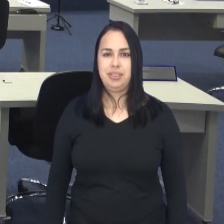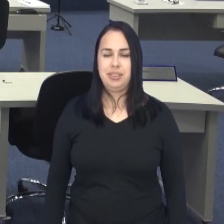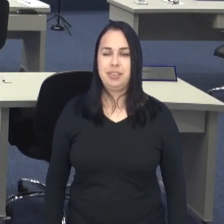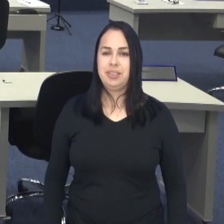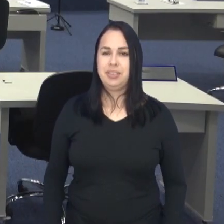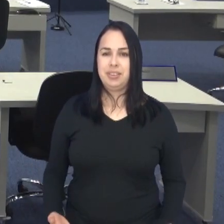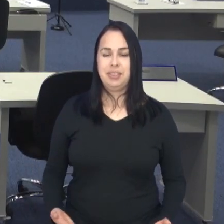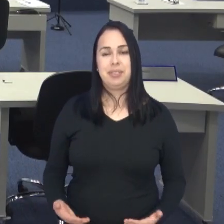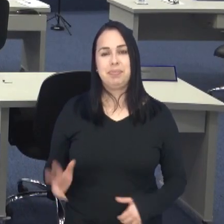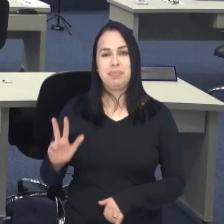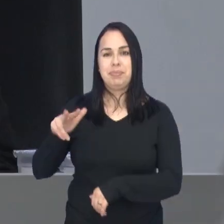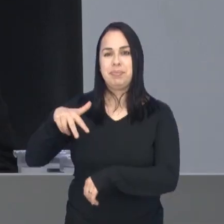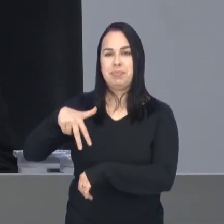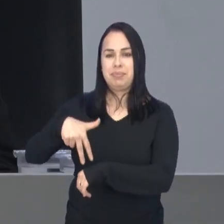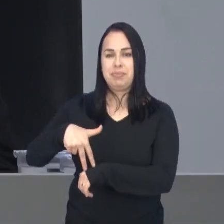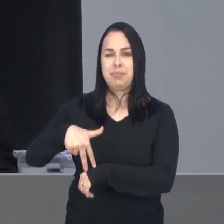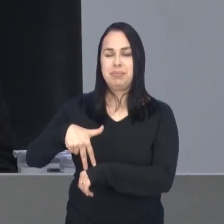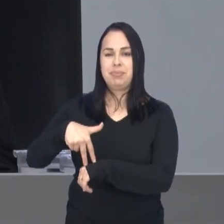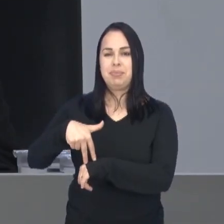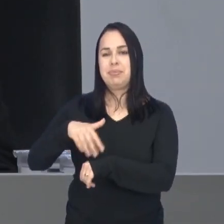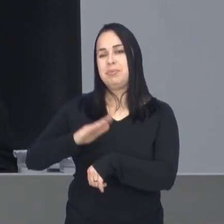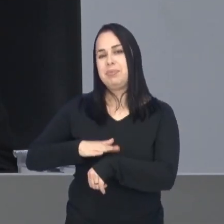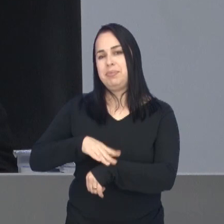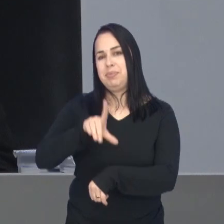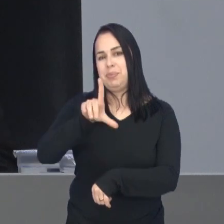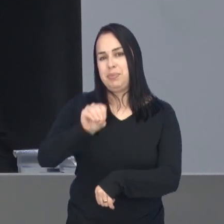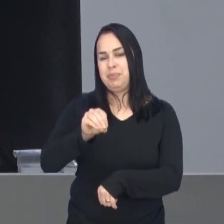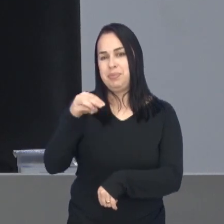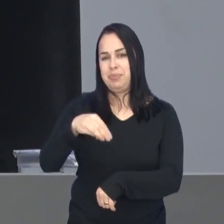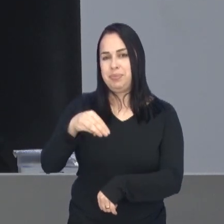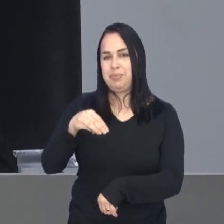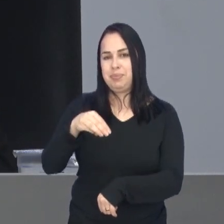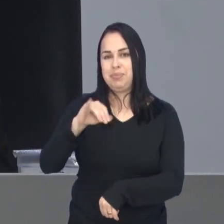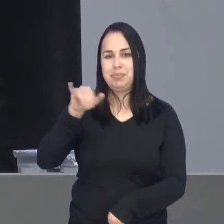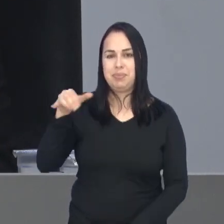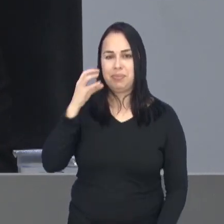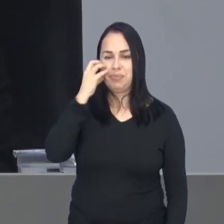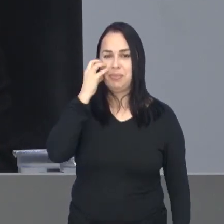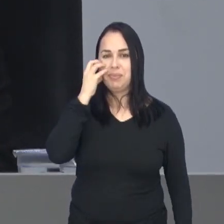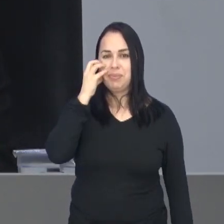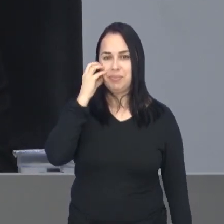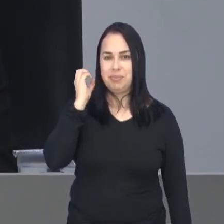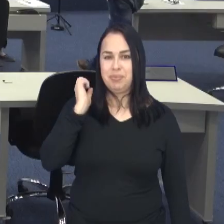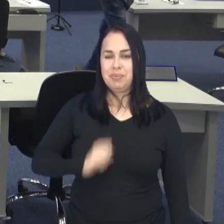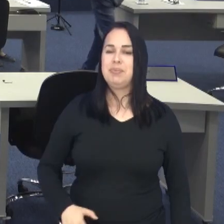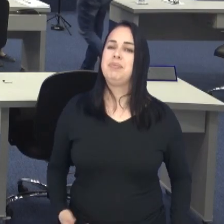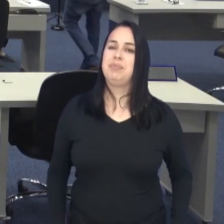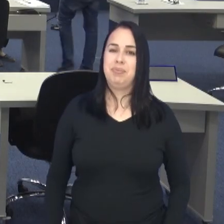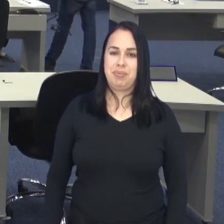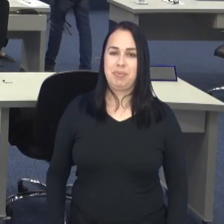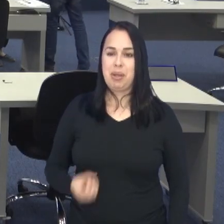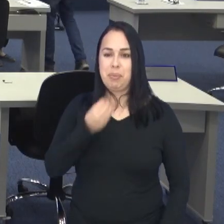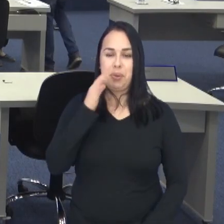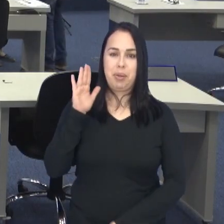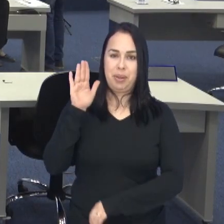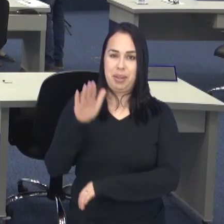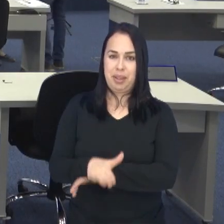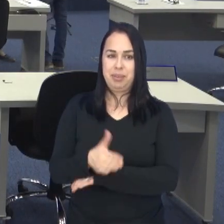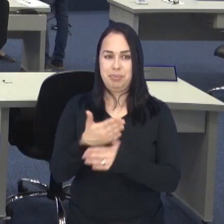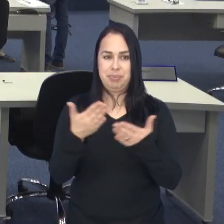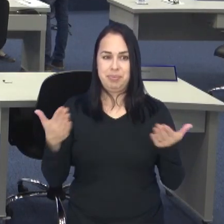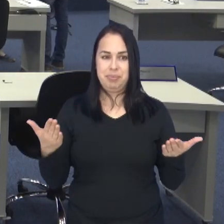Vossa Excelência tem o tempo de 10 minutos. Com a palavra, a vereadora Juliana Fraga. Boa tarde, senhor presidente,